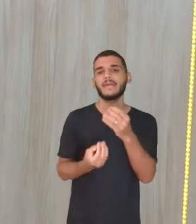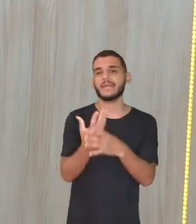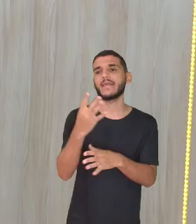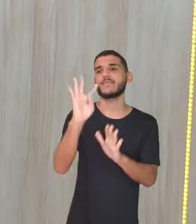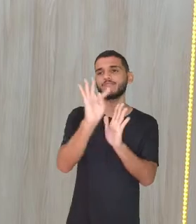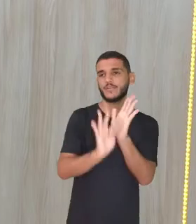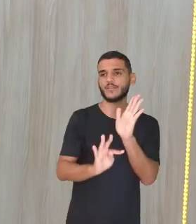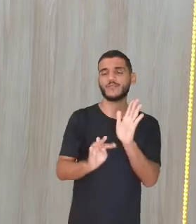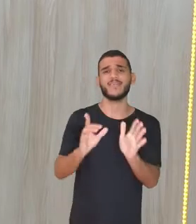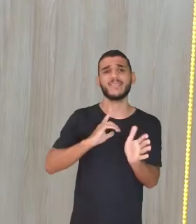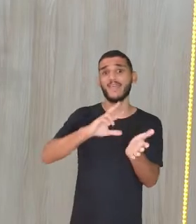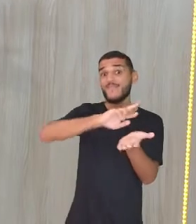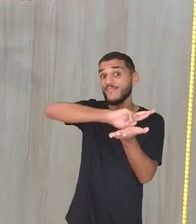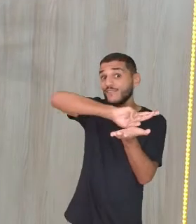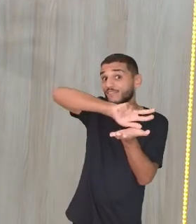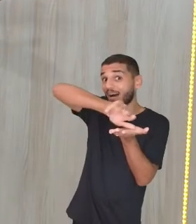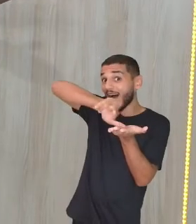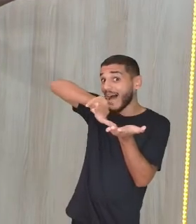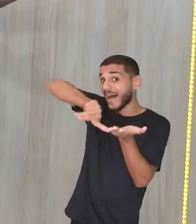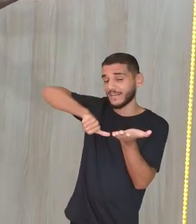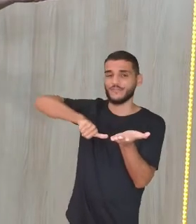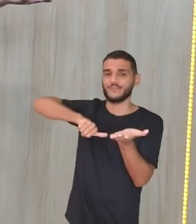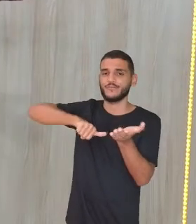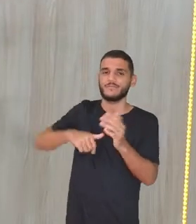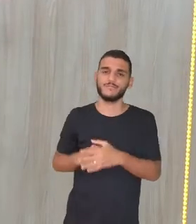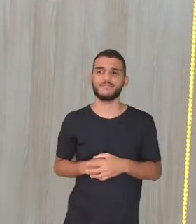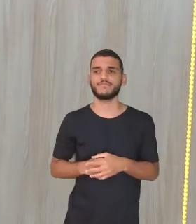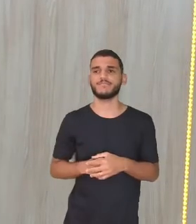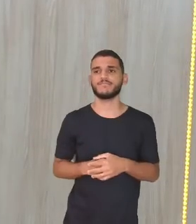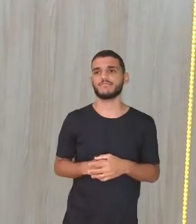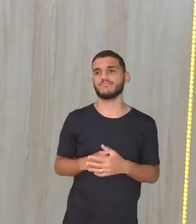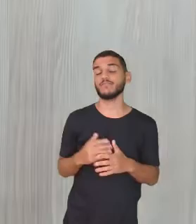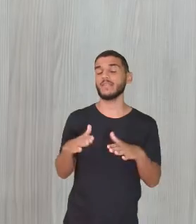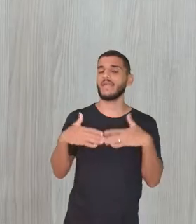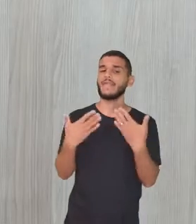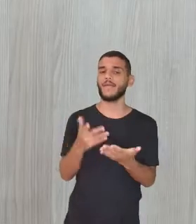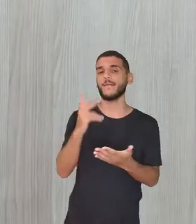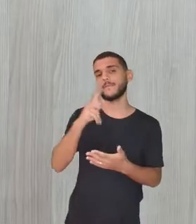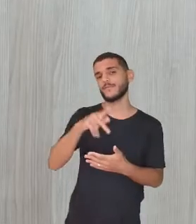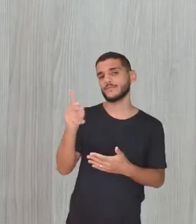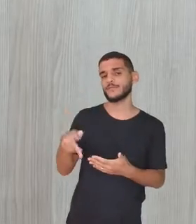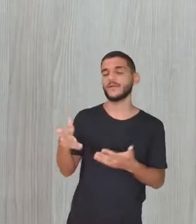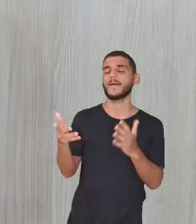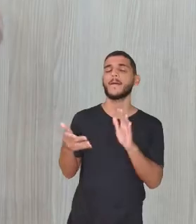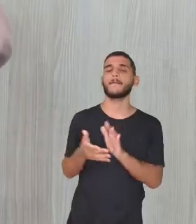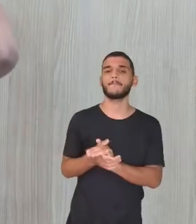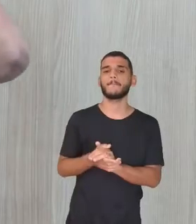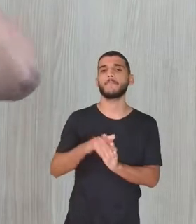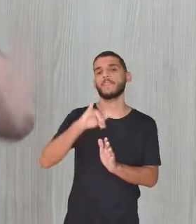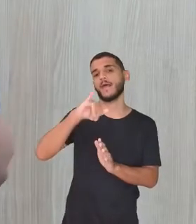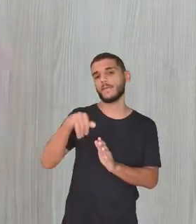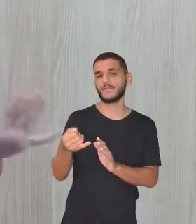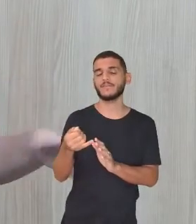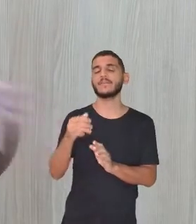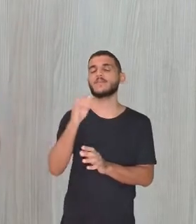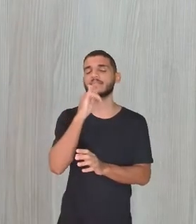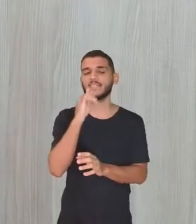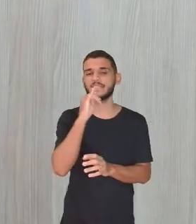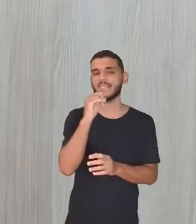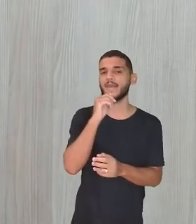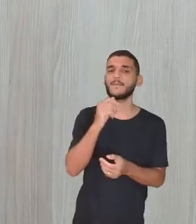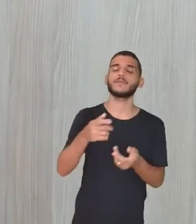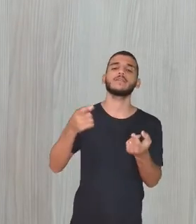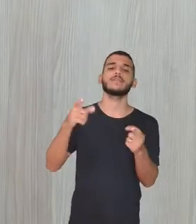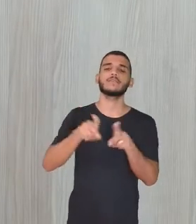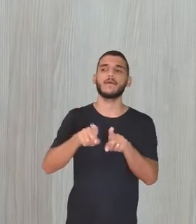inúmeros, quando a gente vai estudar o campo de argumentação, né, professora? Inclusive, professora Carla, falando, né, aproveitando os exemplos e os